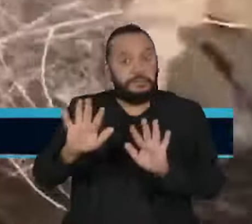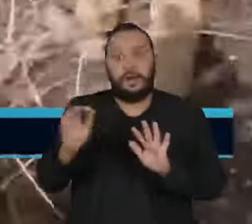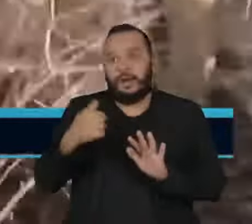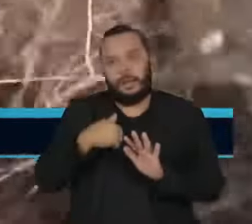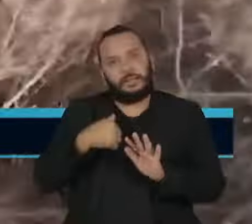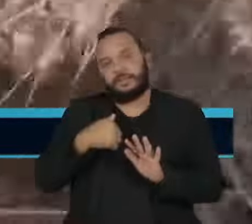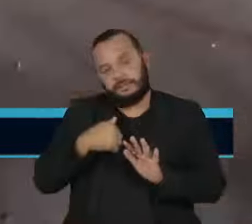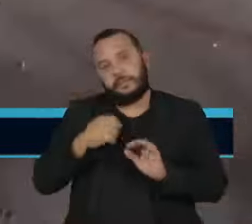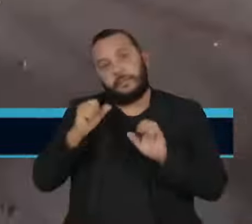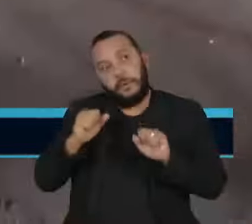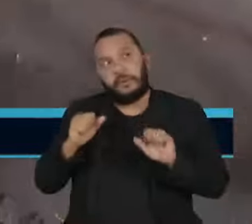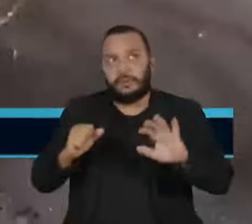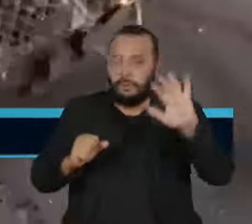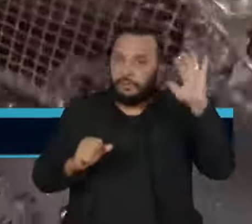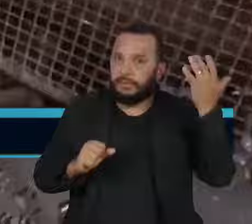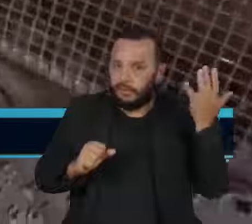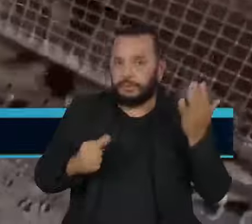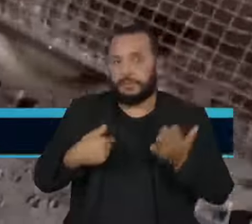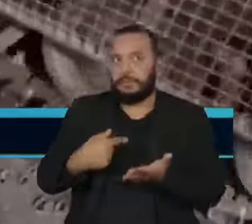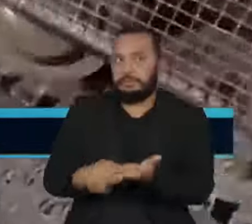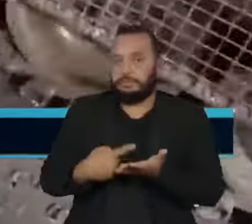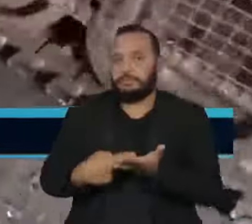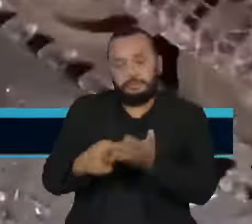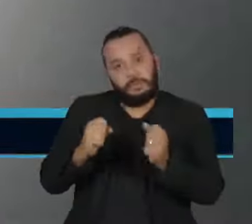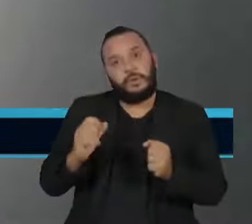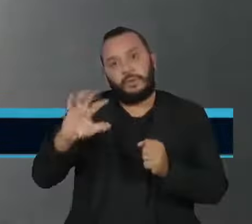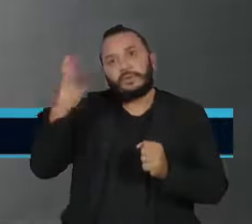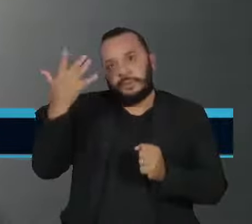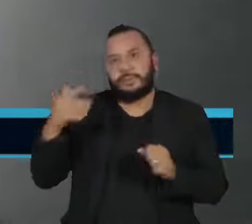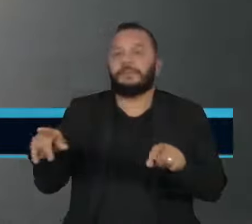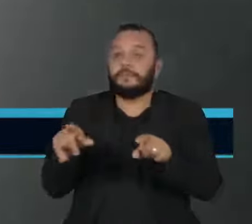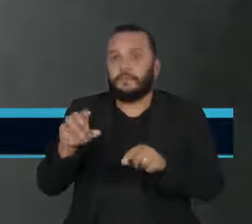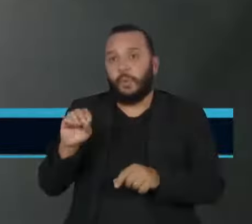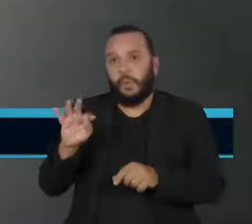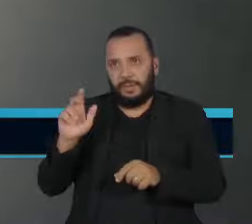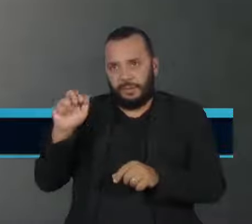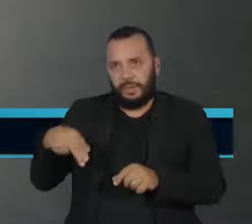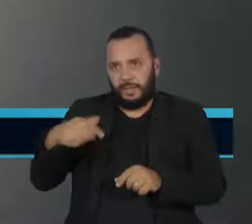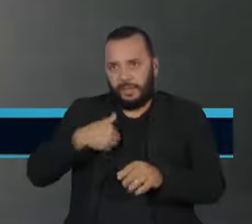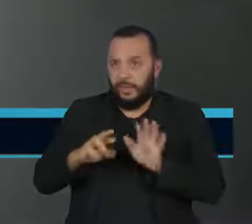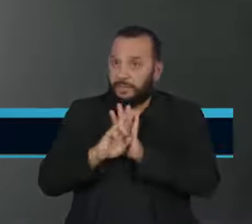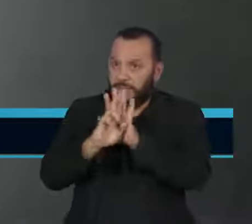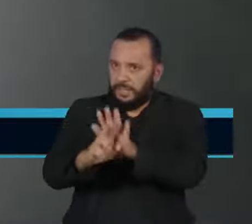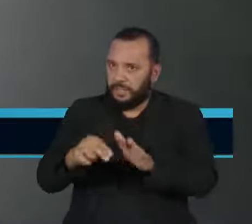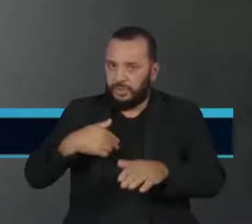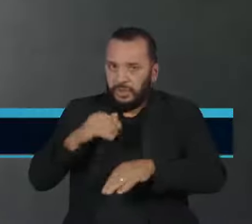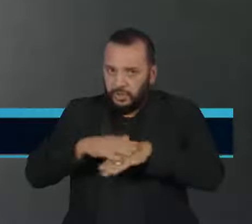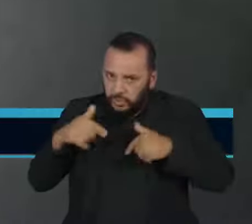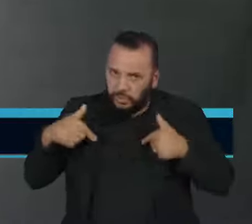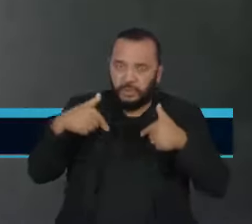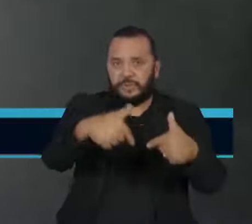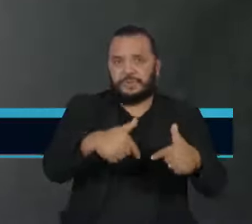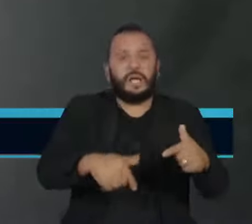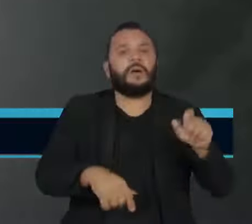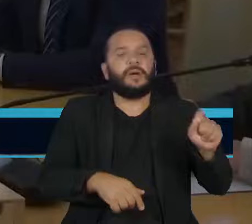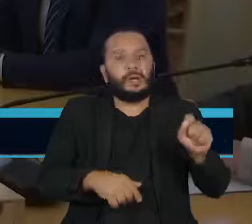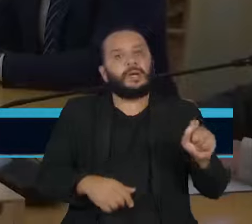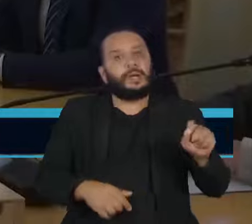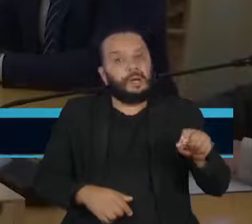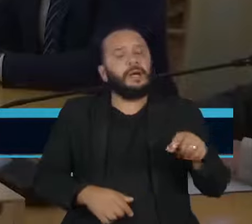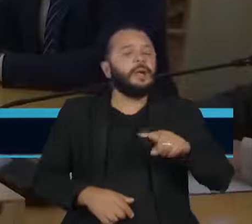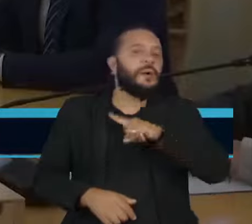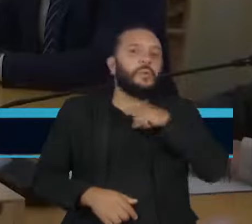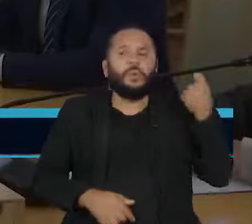pode ser descartado. E disse em nome da Aliança Militar que fará tudo o que for necessário para que a Rússia não vença a guerra.